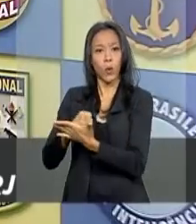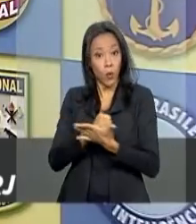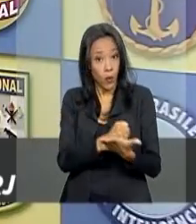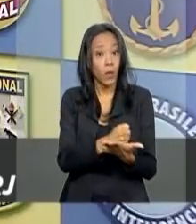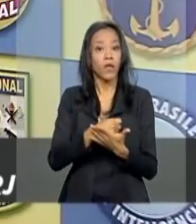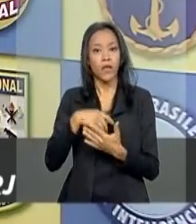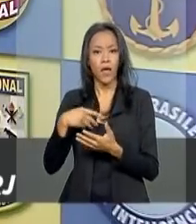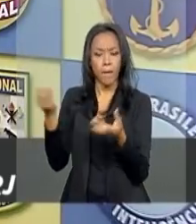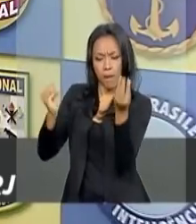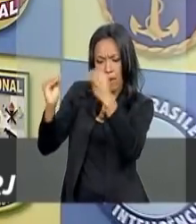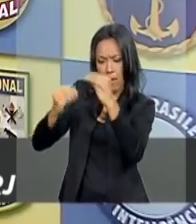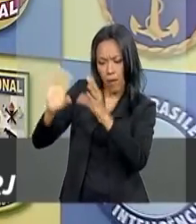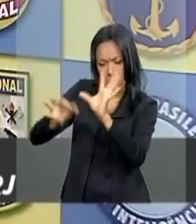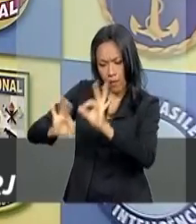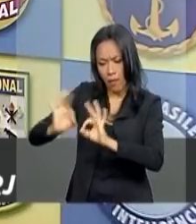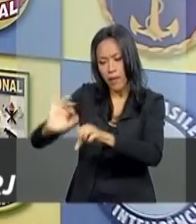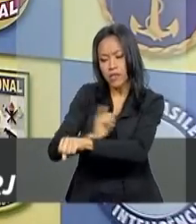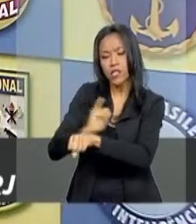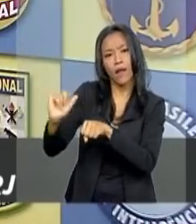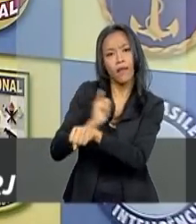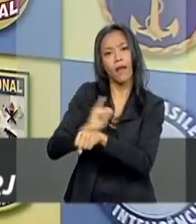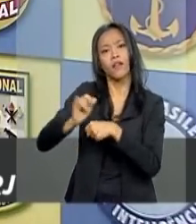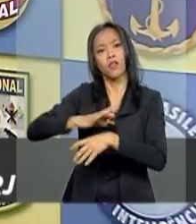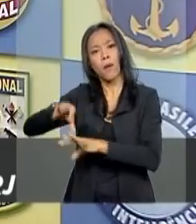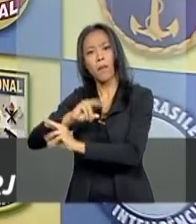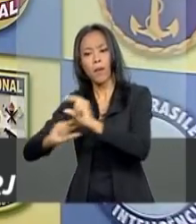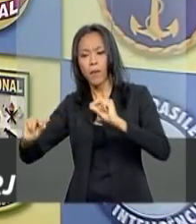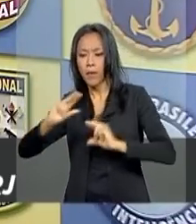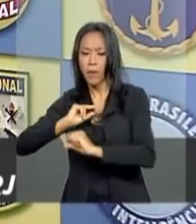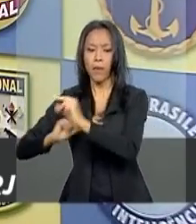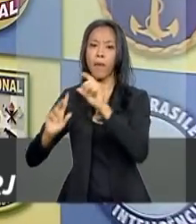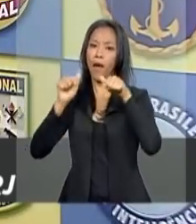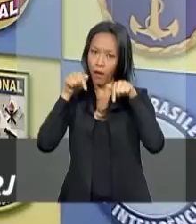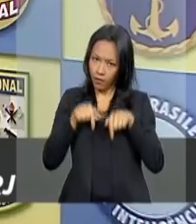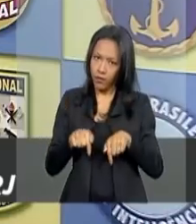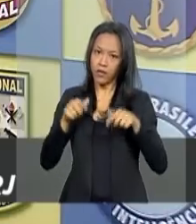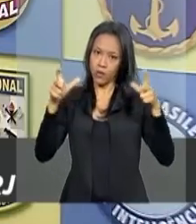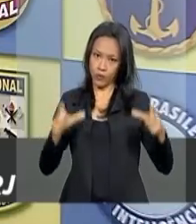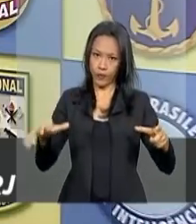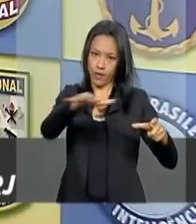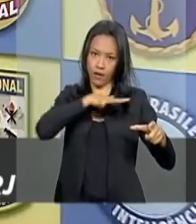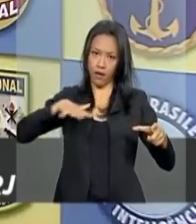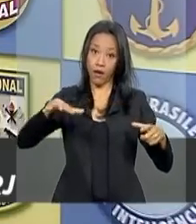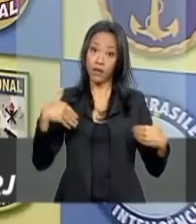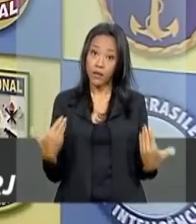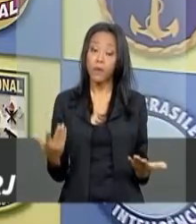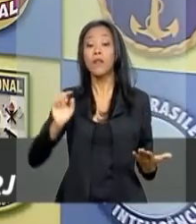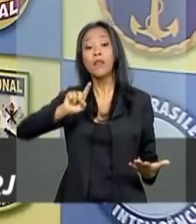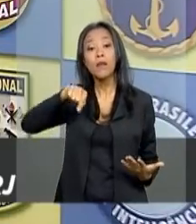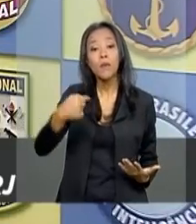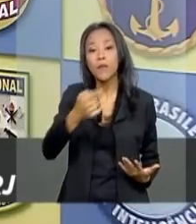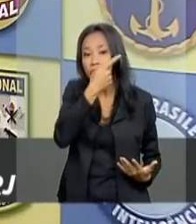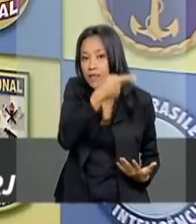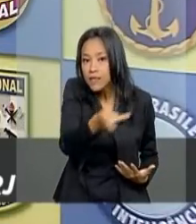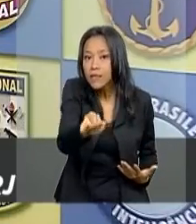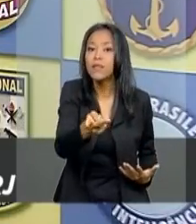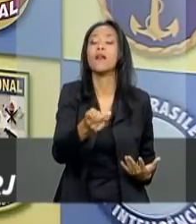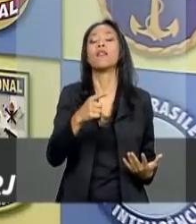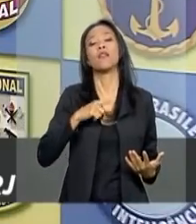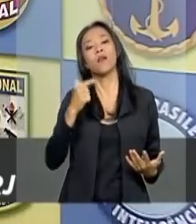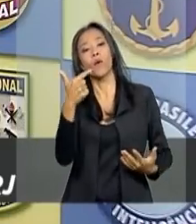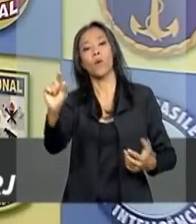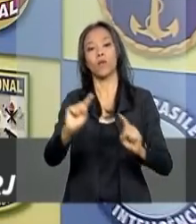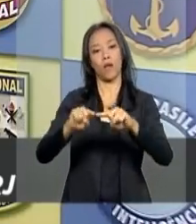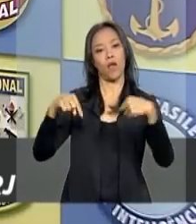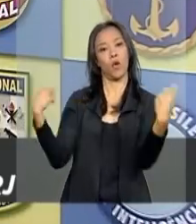ações federais que são realizadas aqui no rio de janeiro depois dessa visita o presidente michel temer se reúne